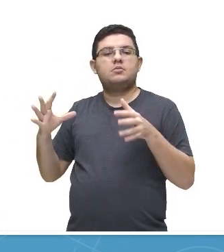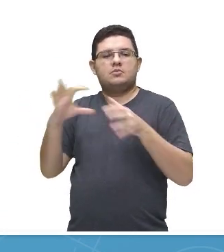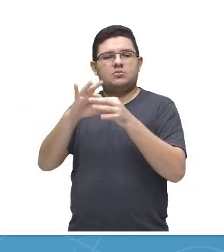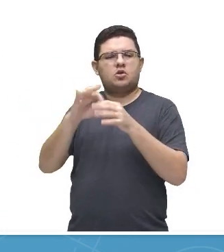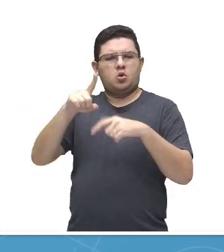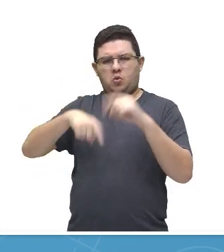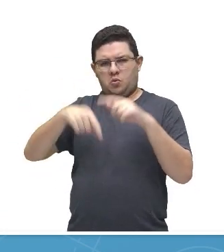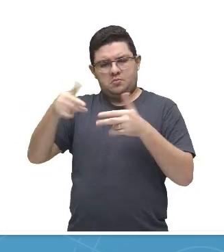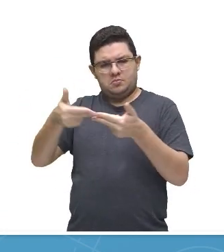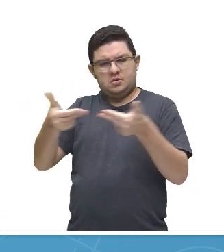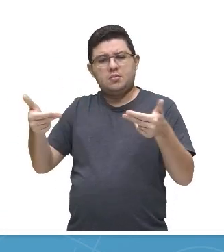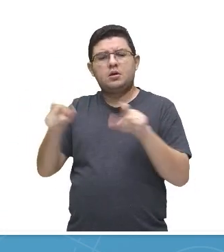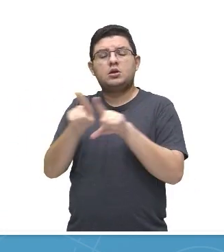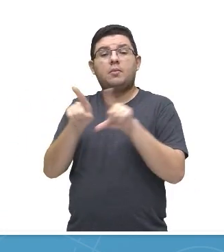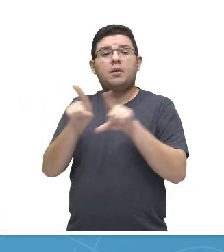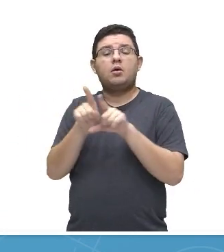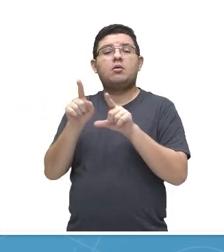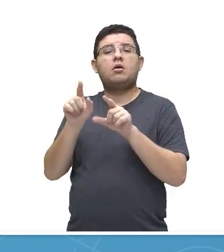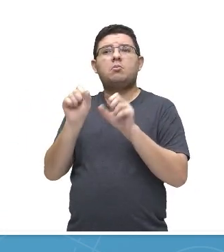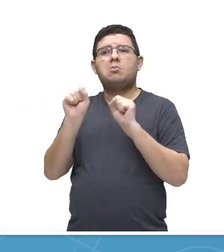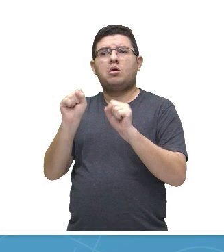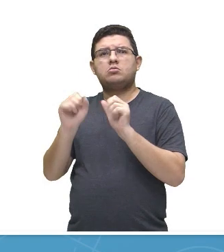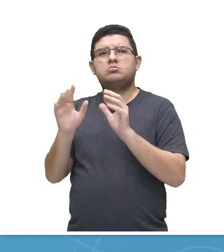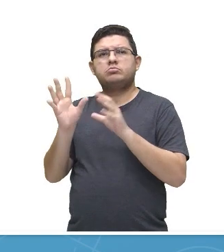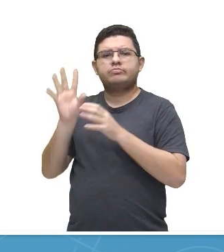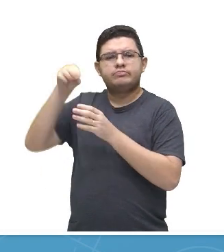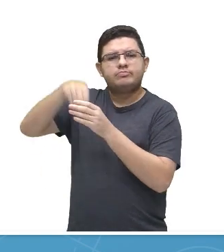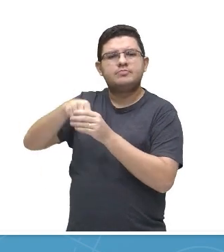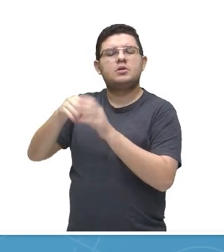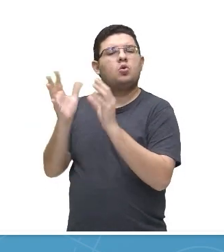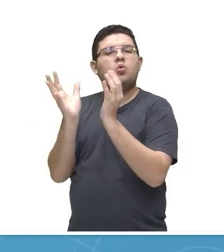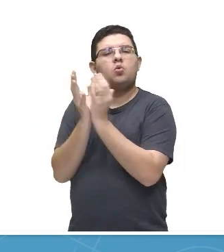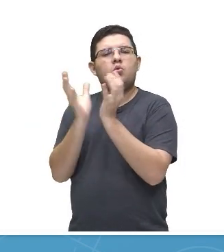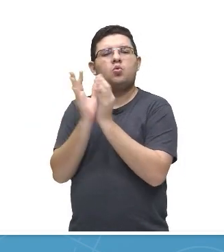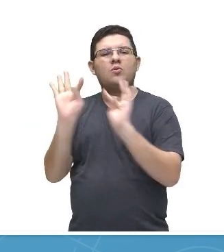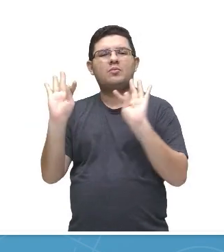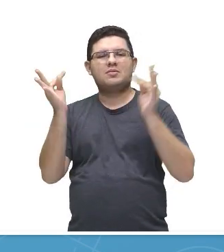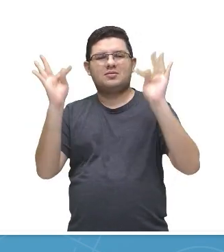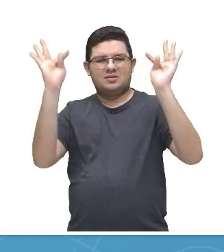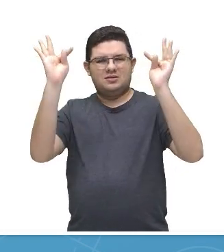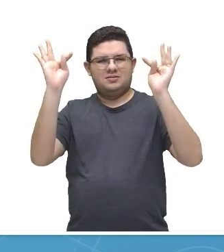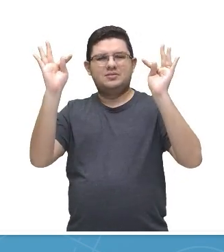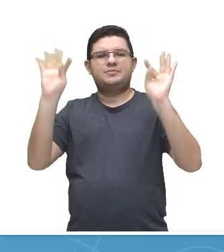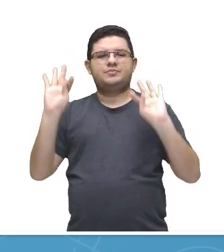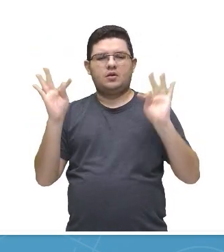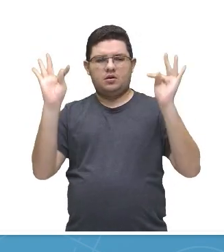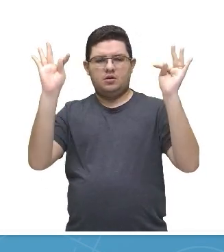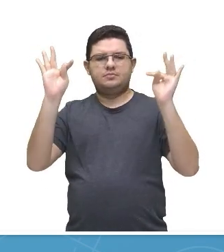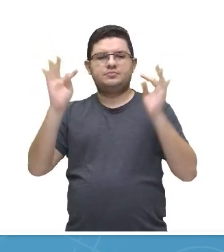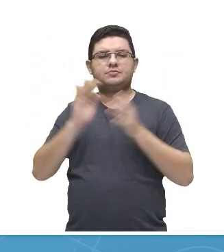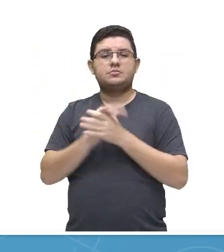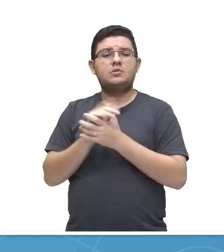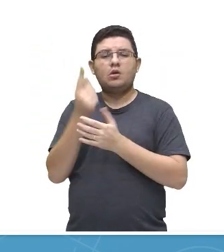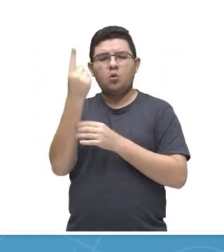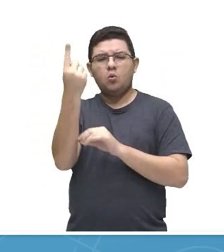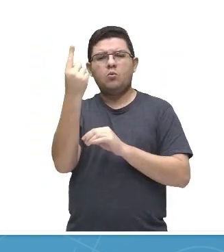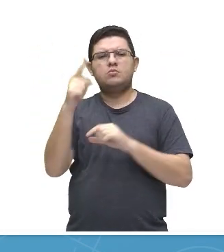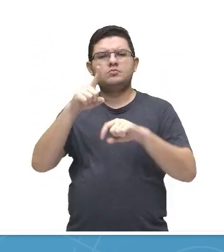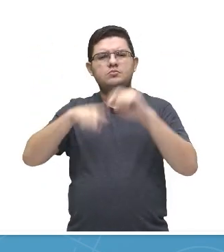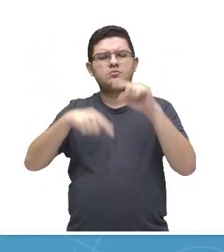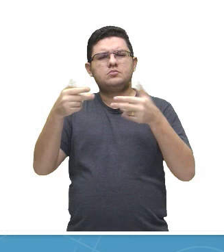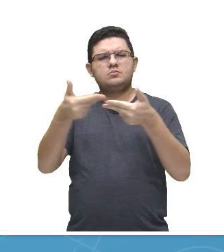vamos incluí-lo aqui na tecnologia, né, na tecnologia. Então, ele pertence a um dos objetos, um dos elementos